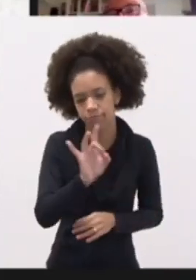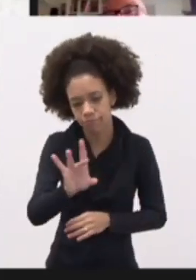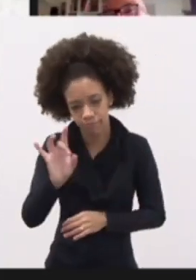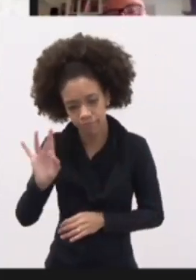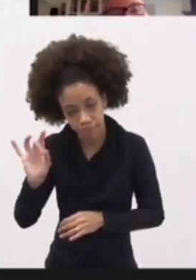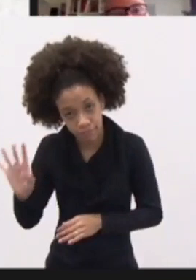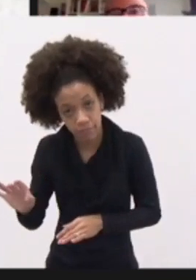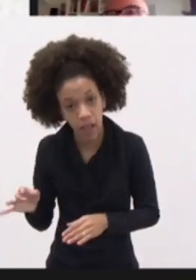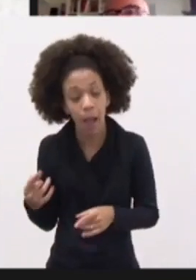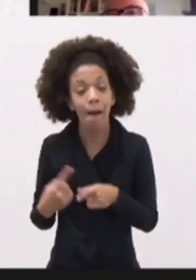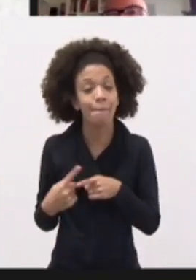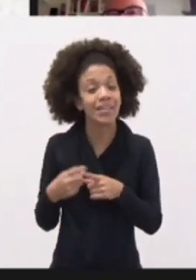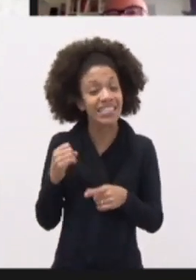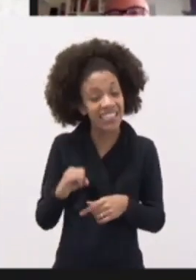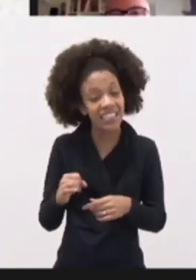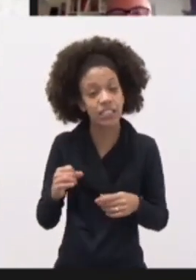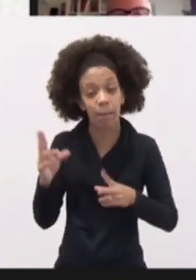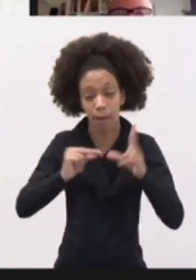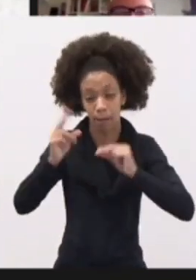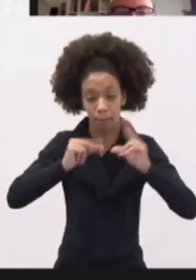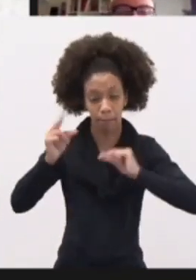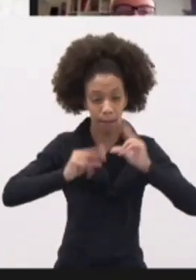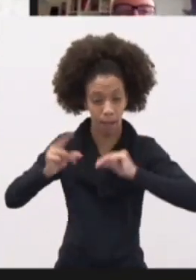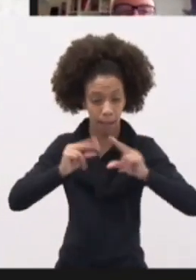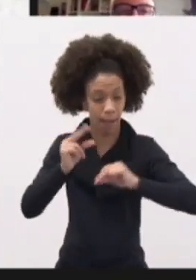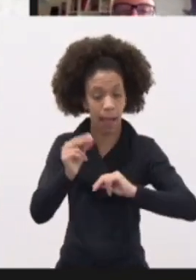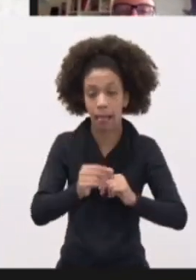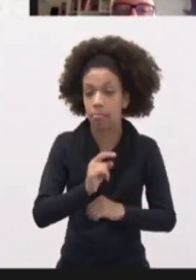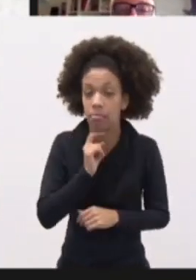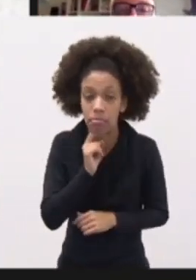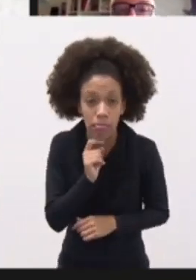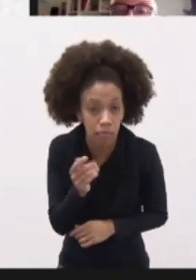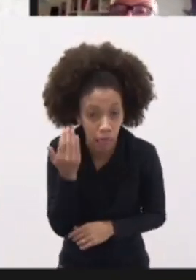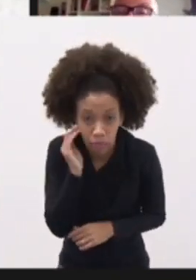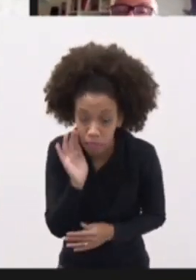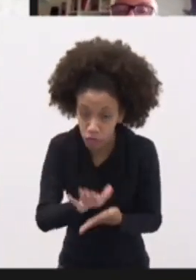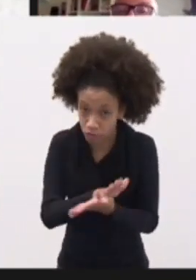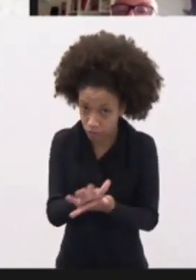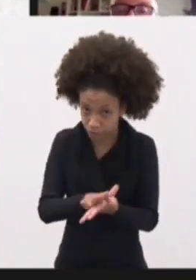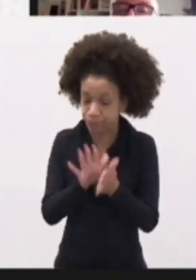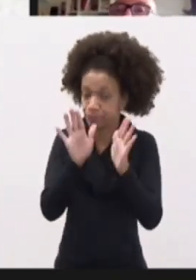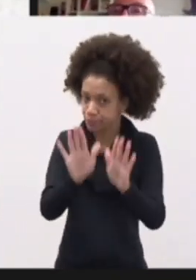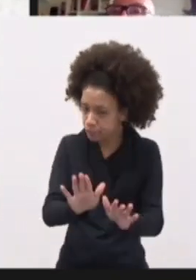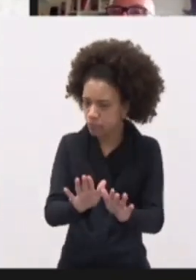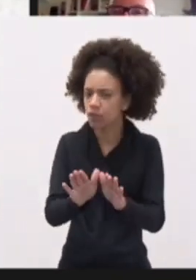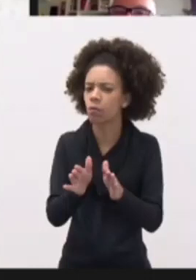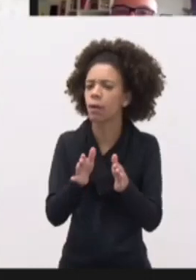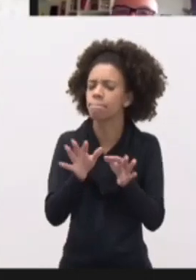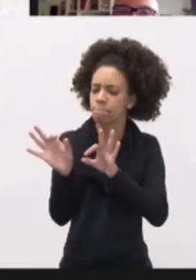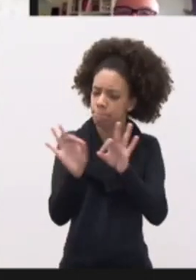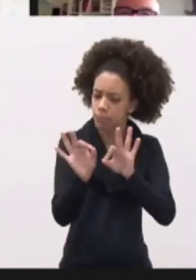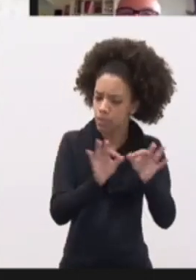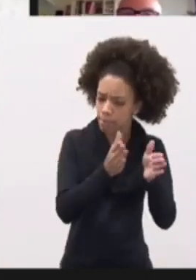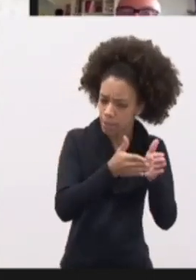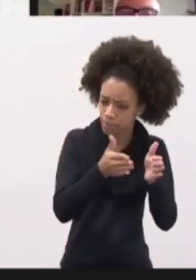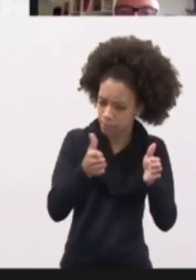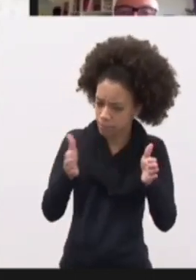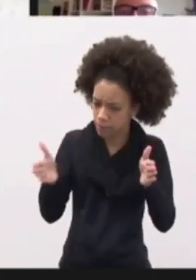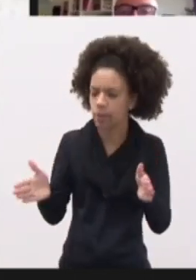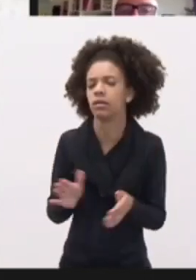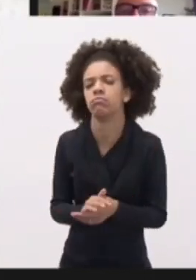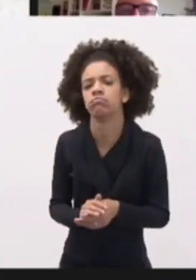todo mundo falar ao mesmo tempo, ninguém entende nada, né? Então, foi isso que a professora Marina organizou,